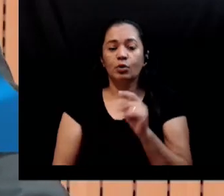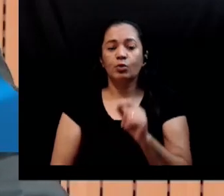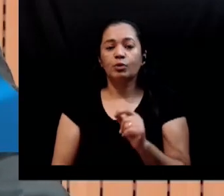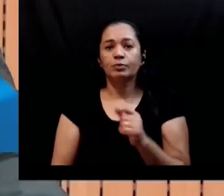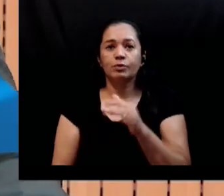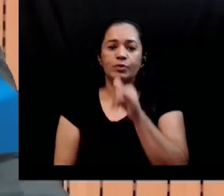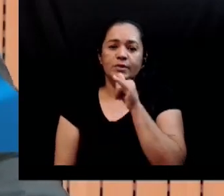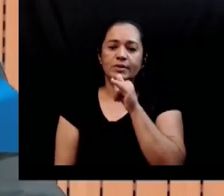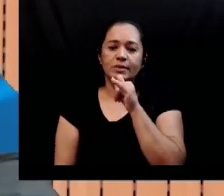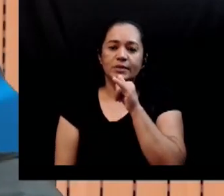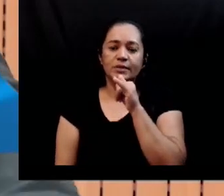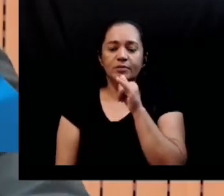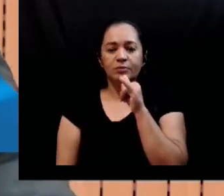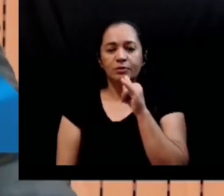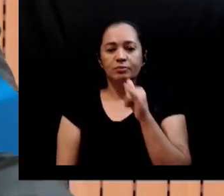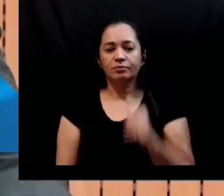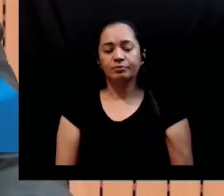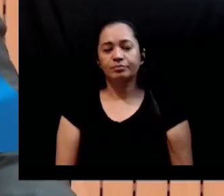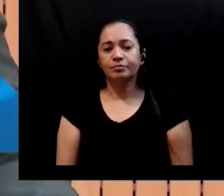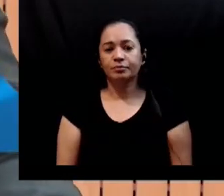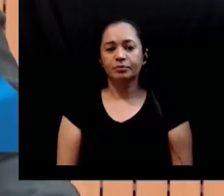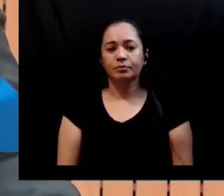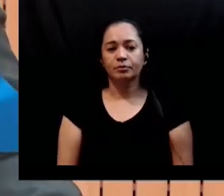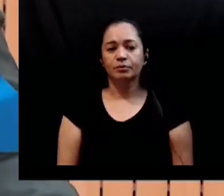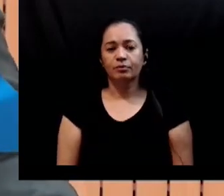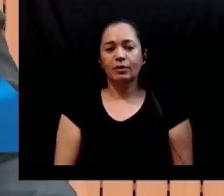rege, o artigo